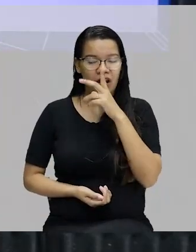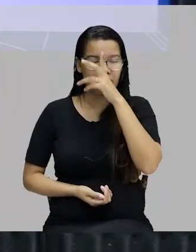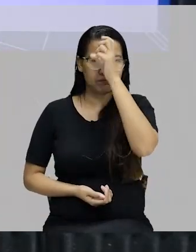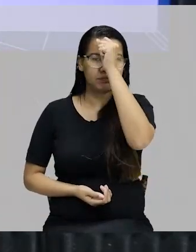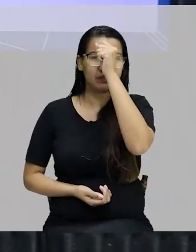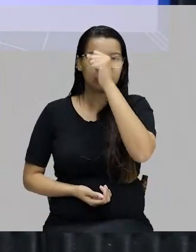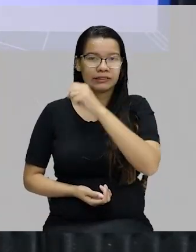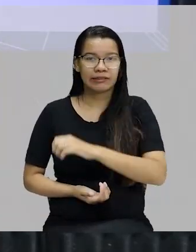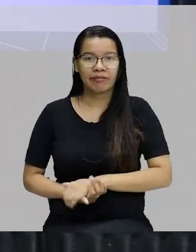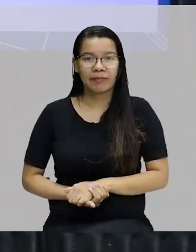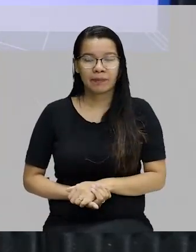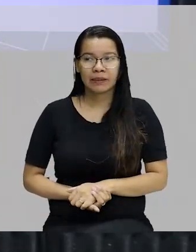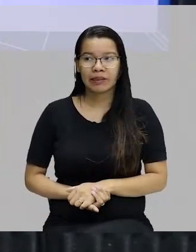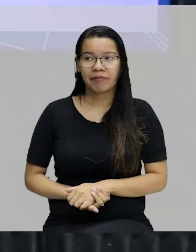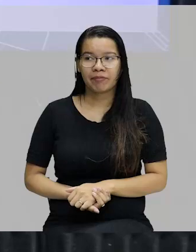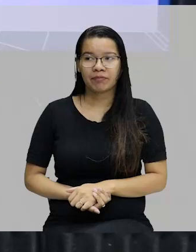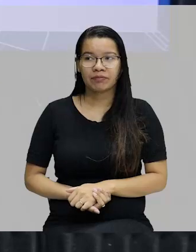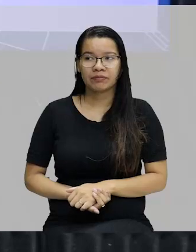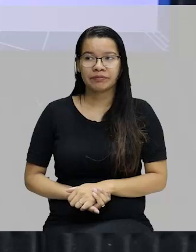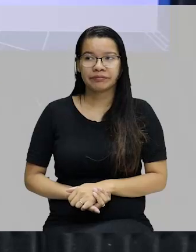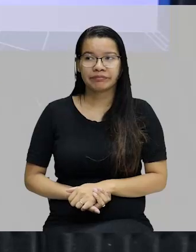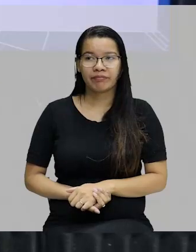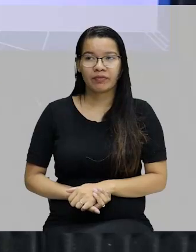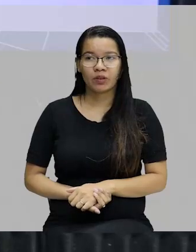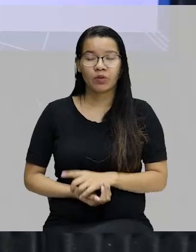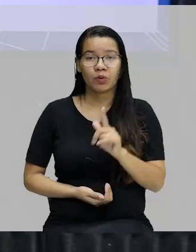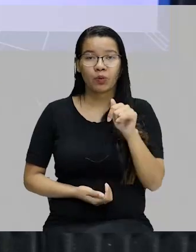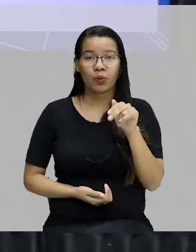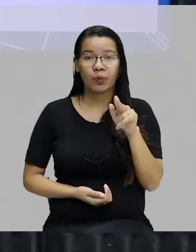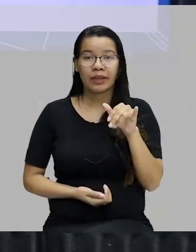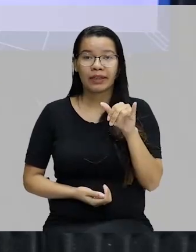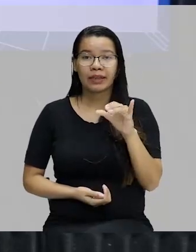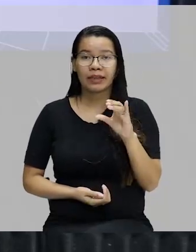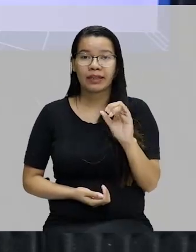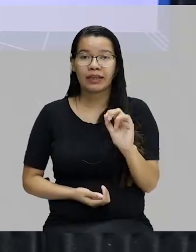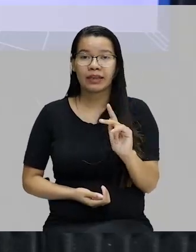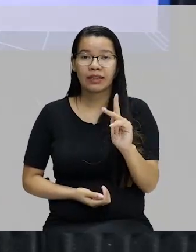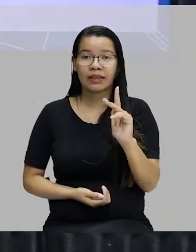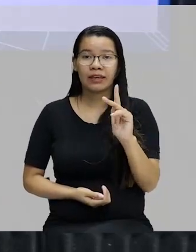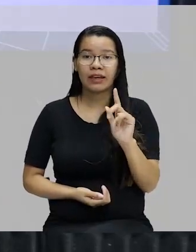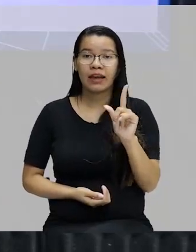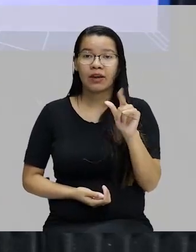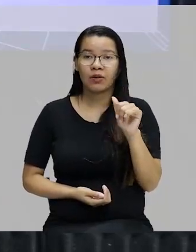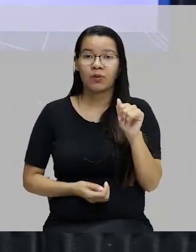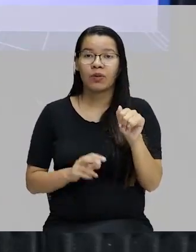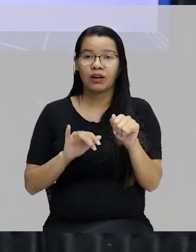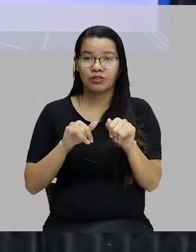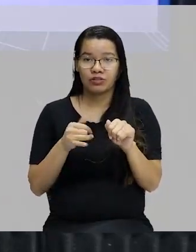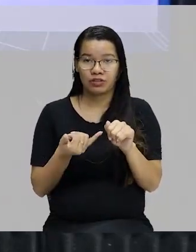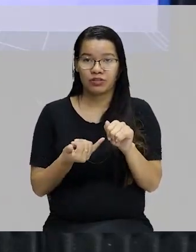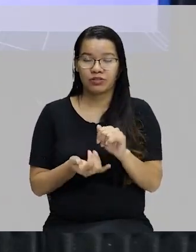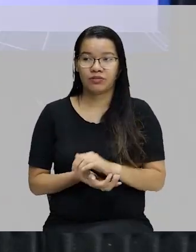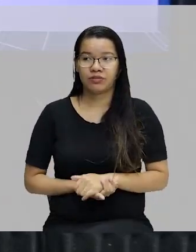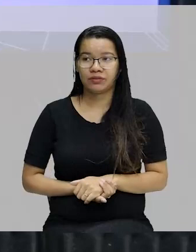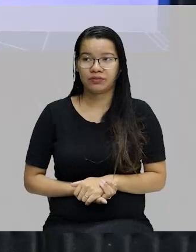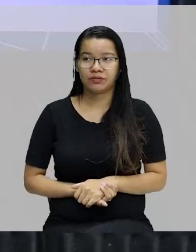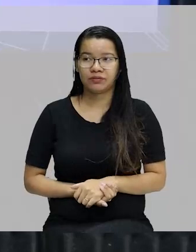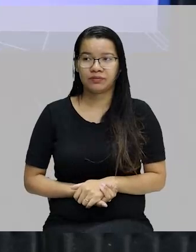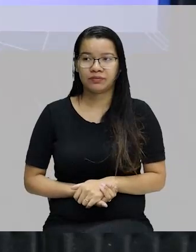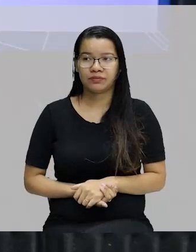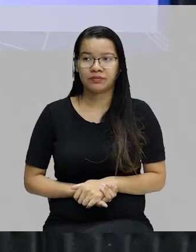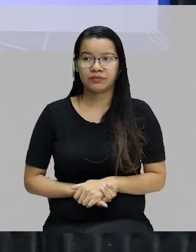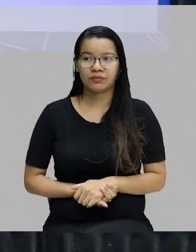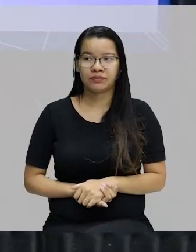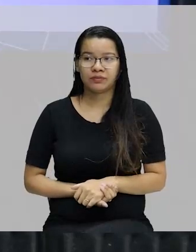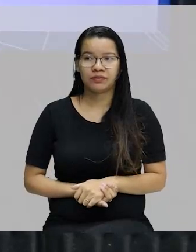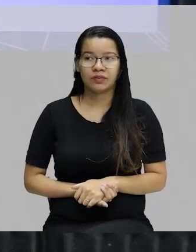the dog is fast, tá? Esse quick é um adjetivo. Na frase, the dog runs